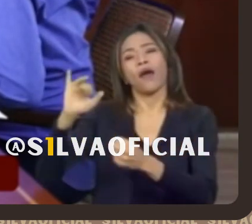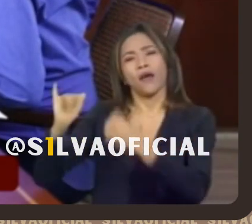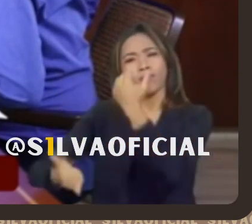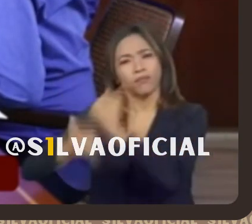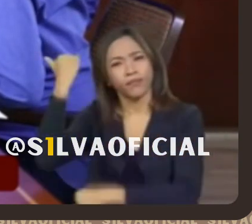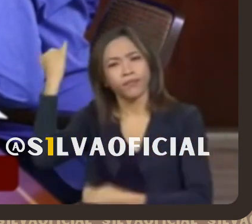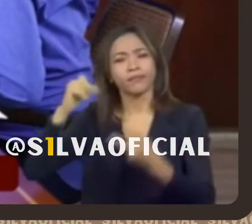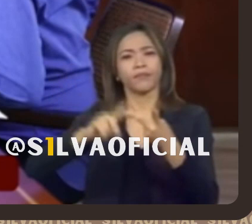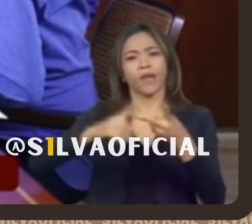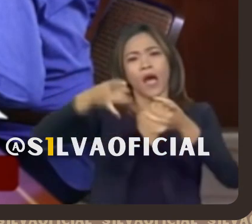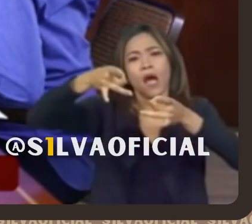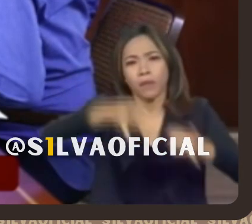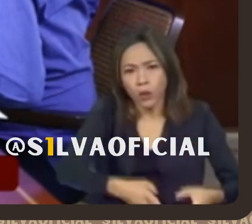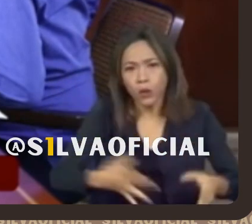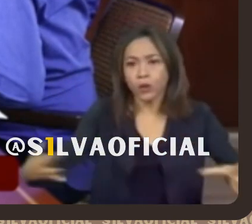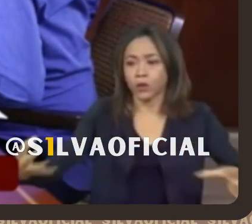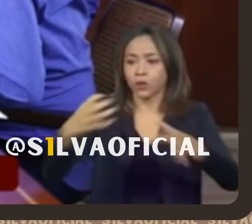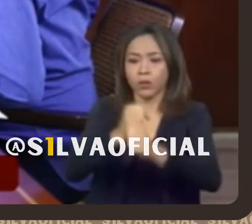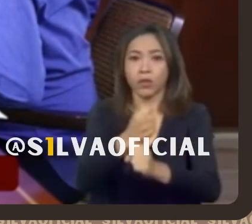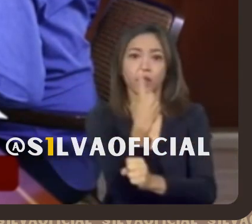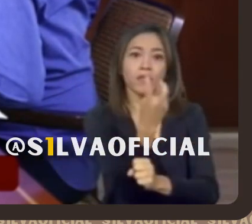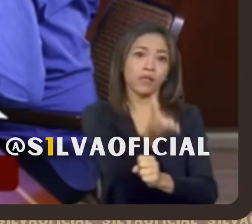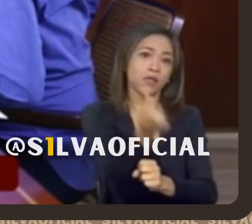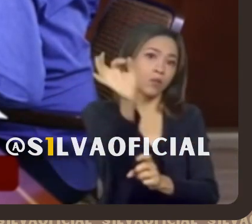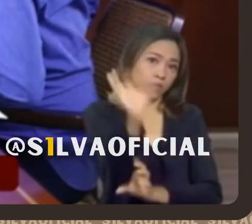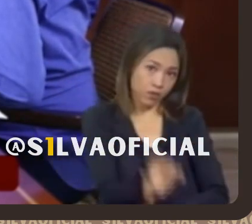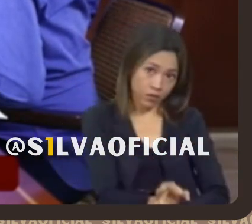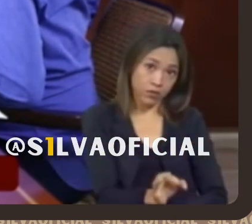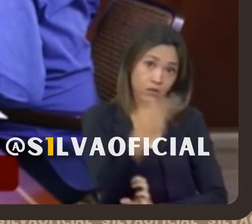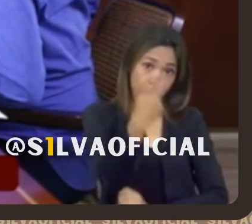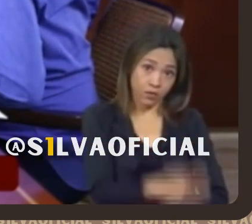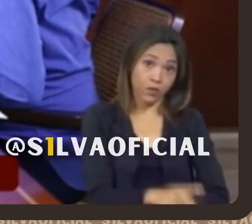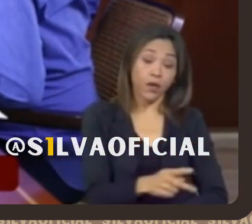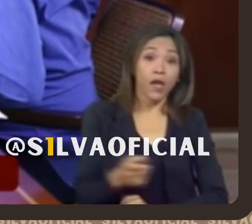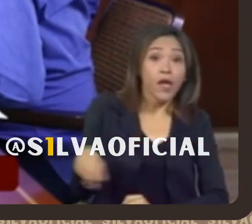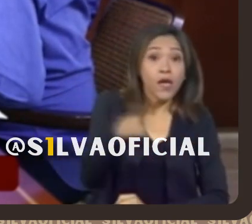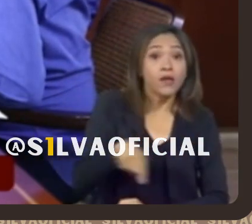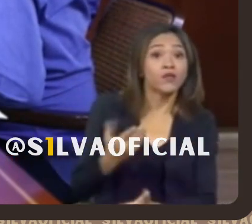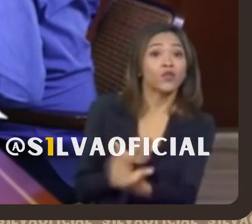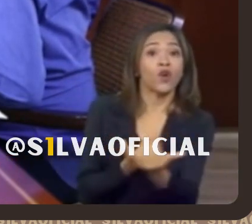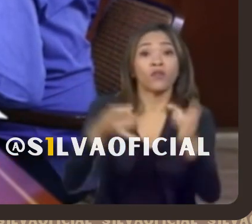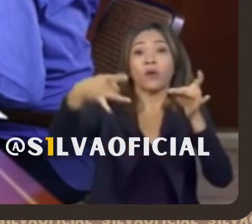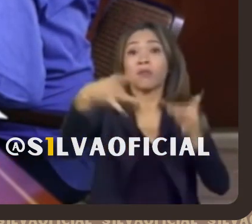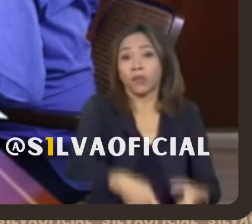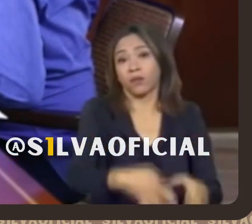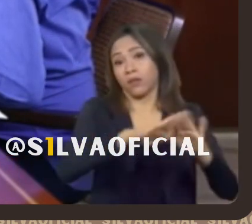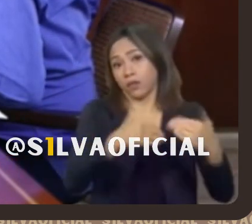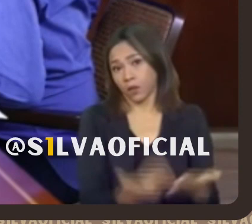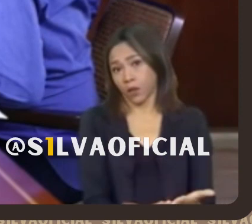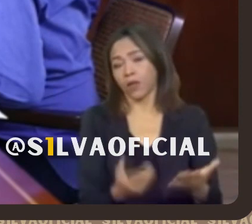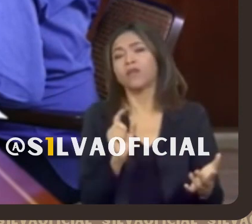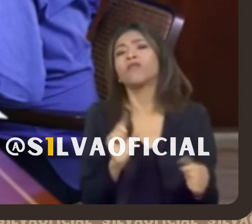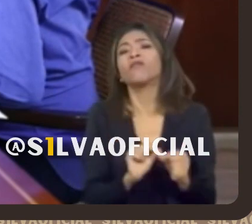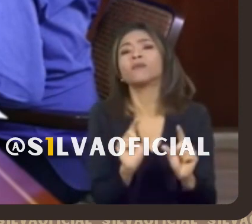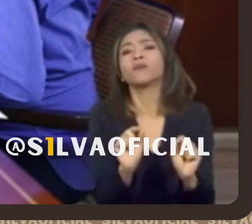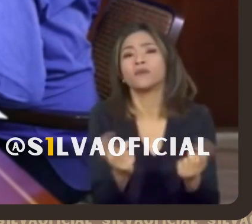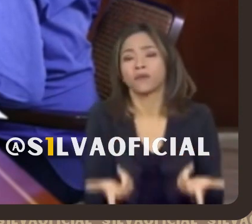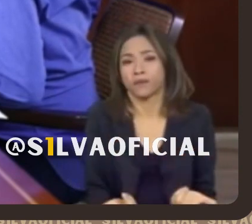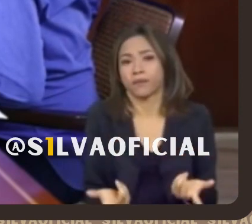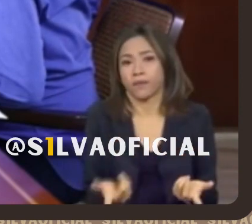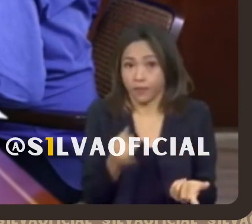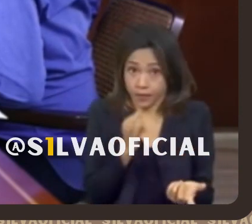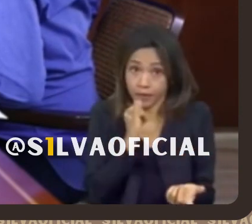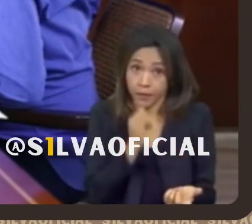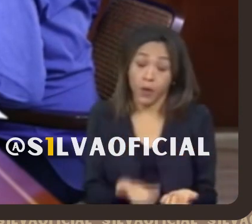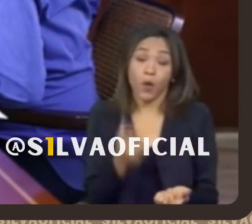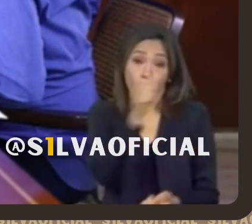16% no primeiro ano do ensino médio brasileiro são jovens que estão deixando a escola então o que que nós vamos fazer o aluno entra no primeiro